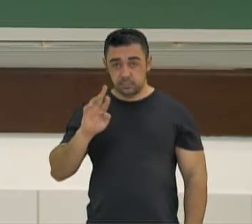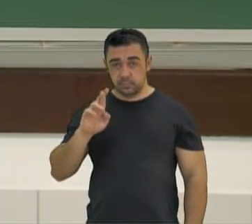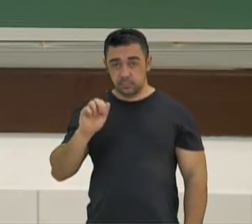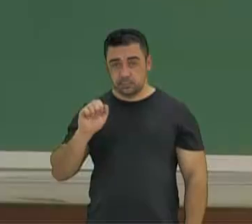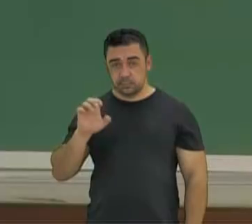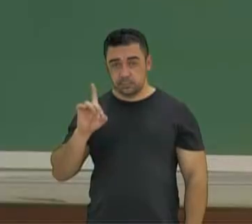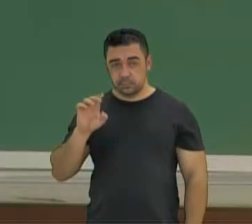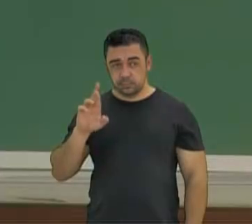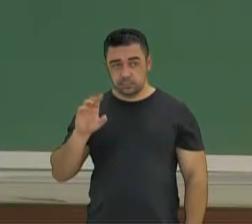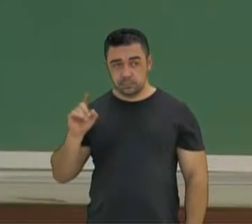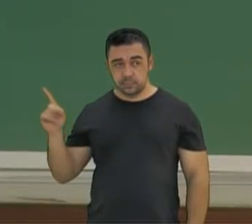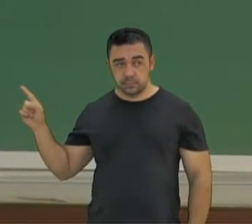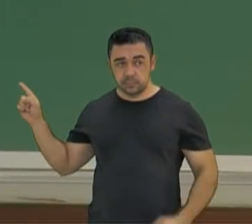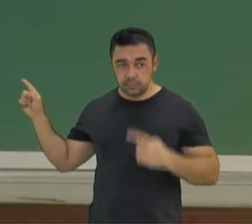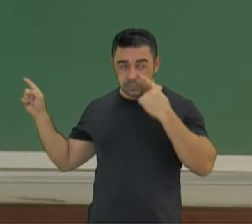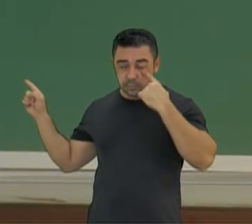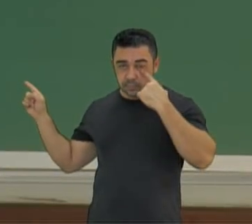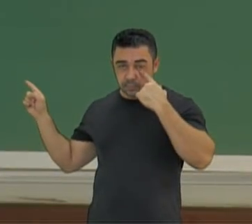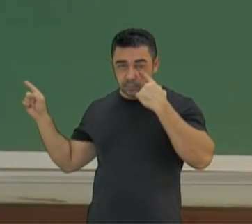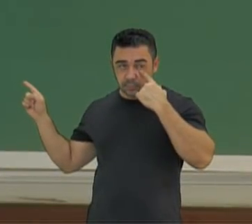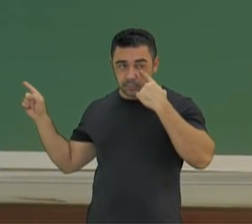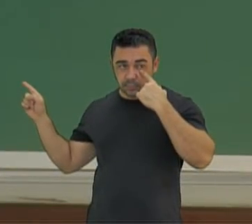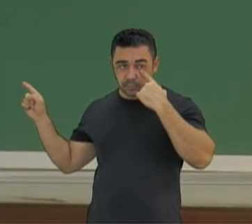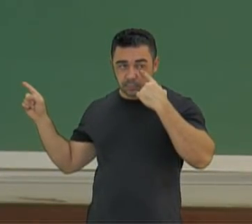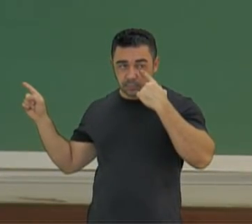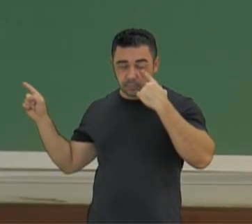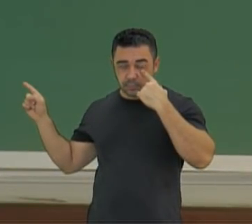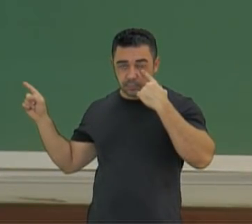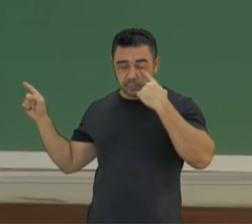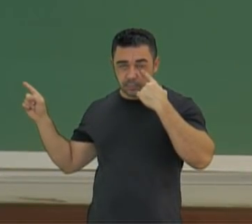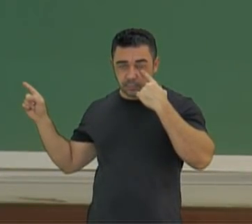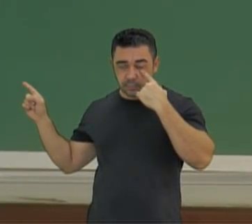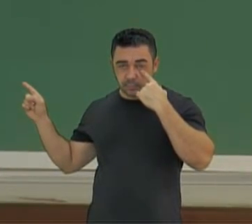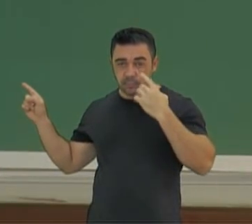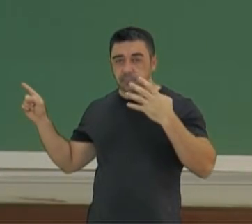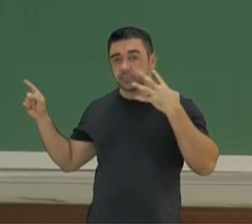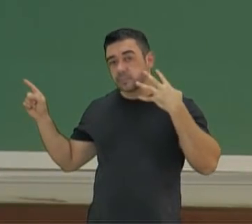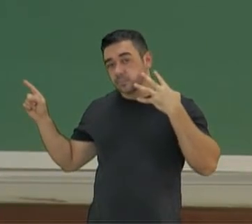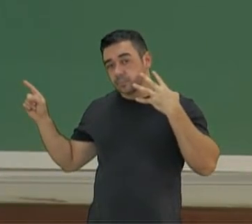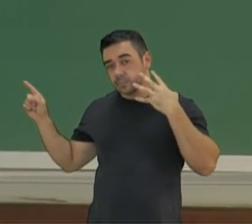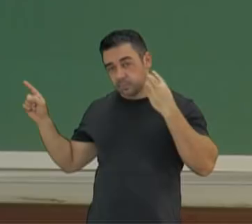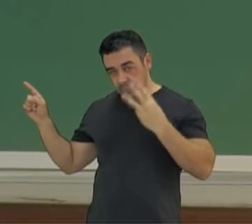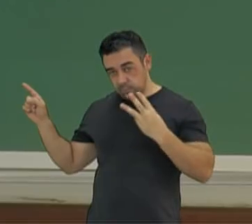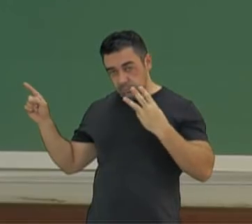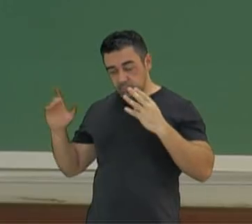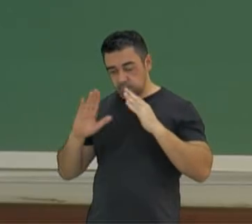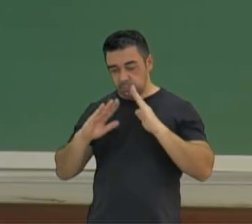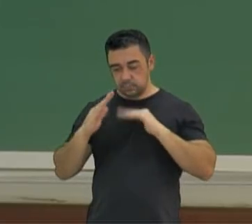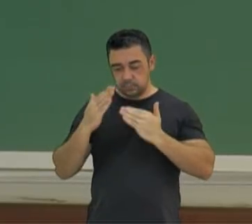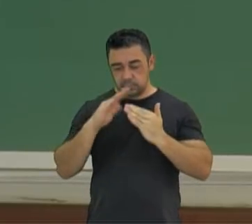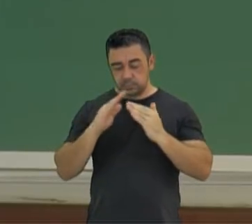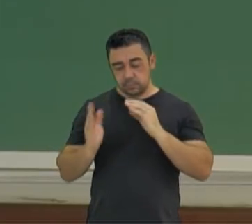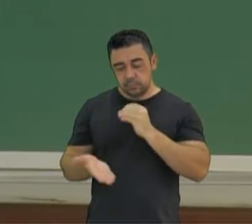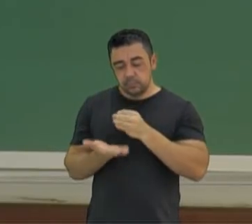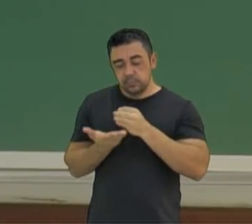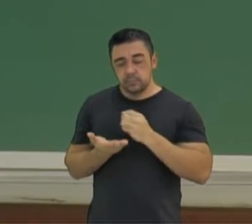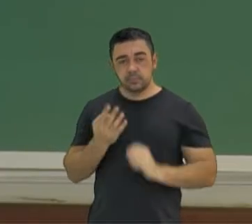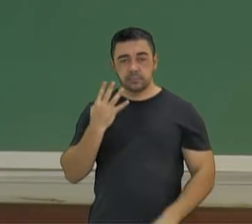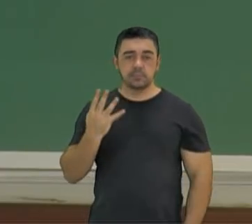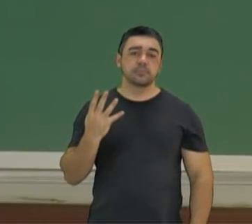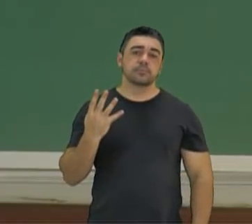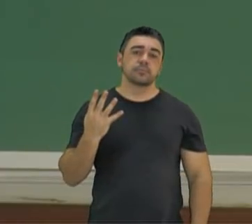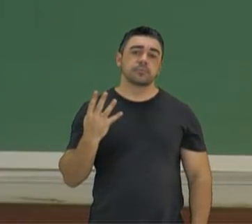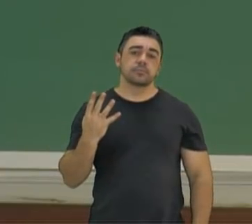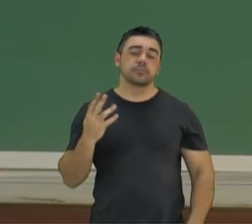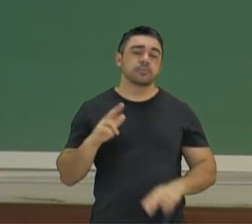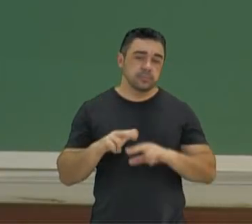aqui para mostrar para vocês, ó. Esse é um tetraedro. Se eu contar, eu tenho 1, 2, 3 faces laterais, com mais a base,